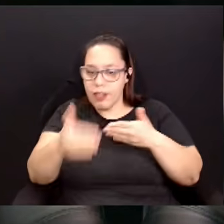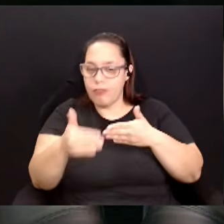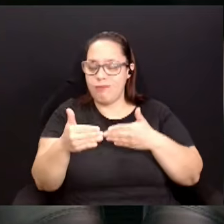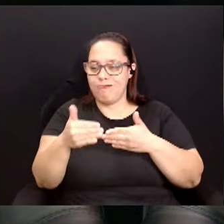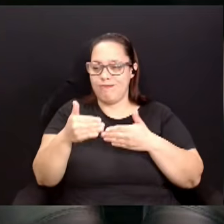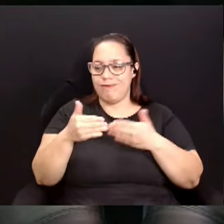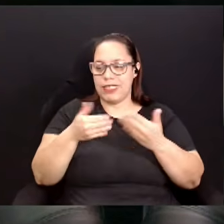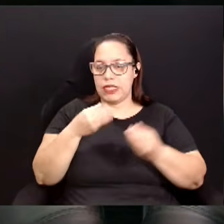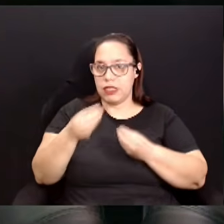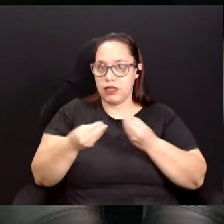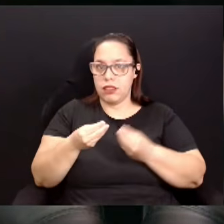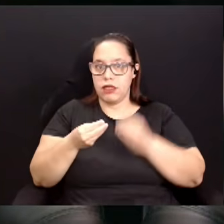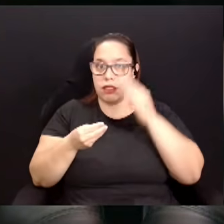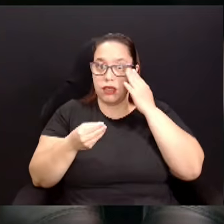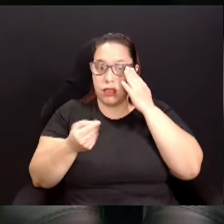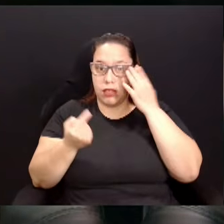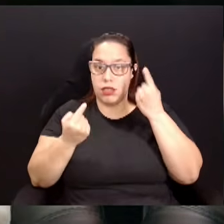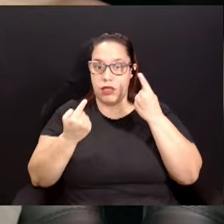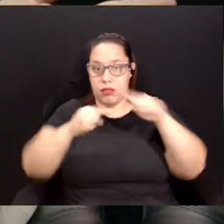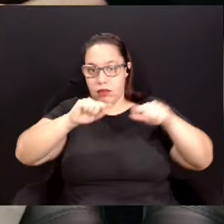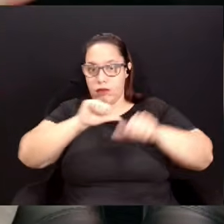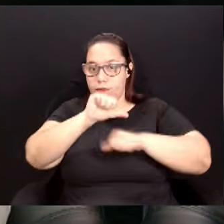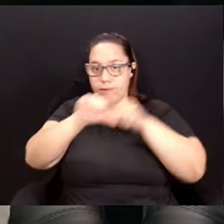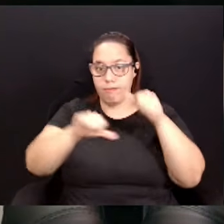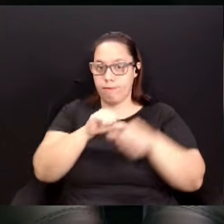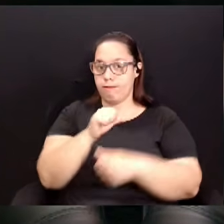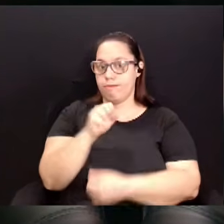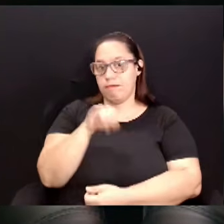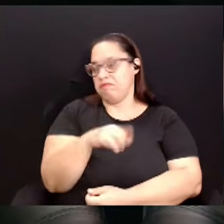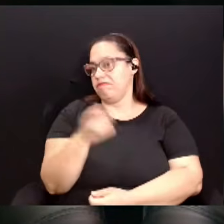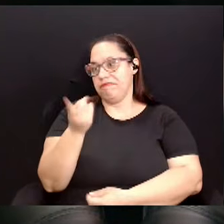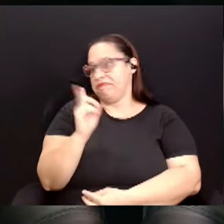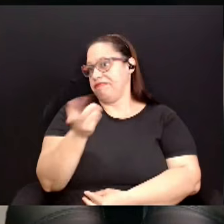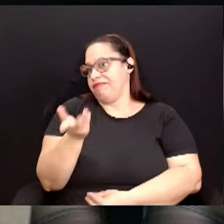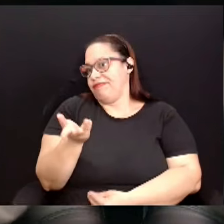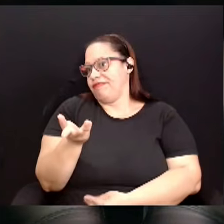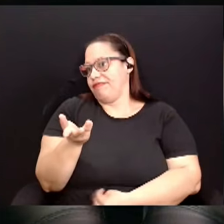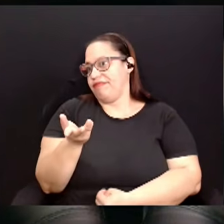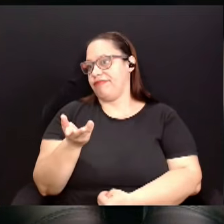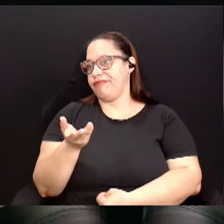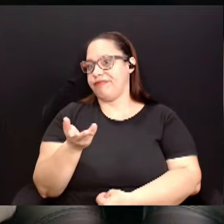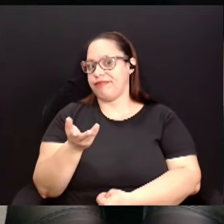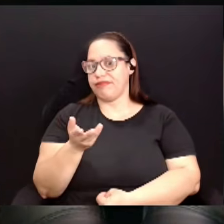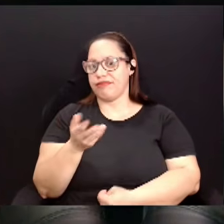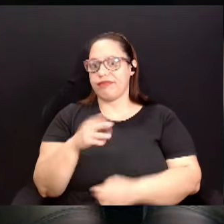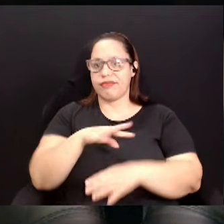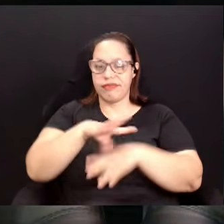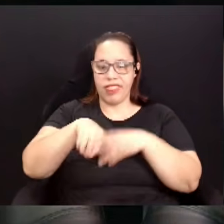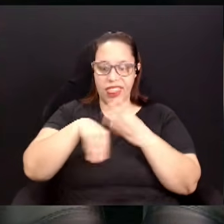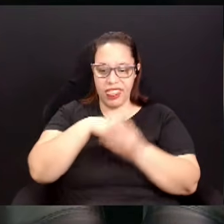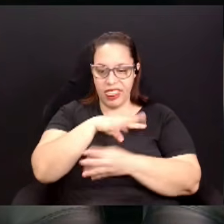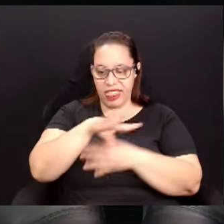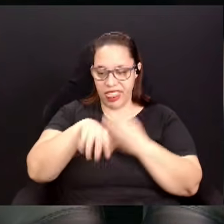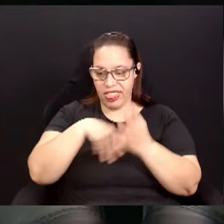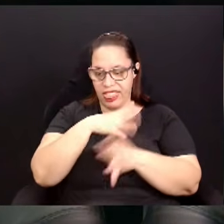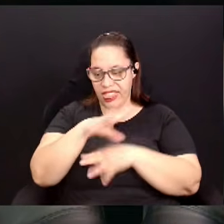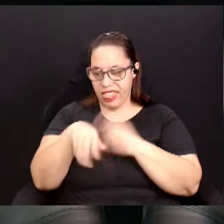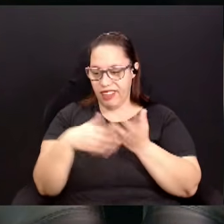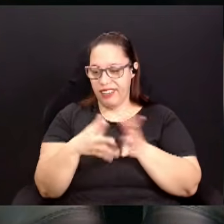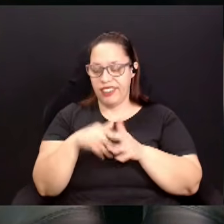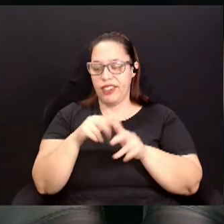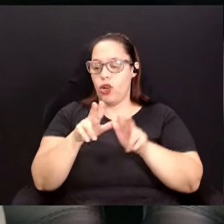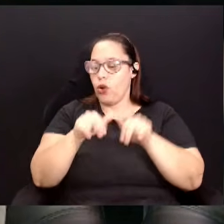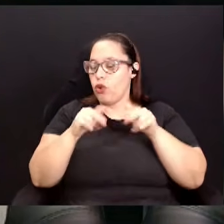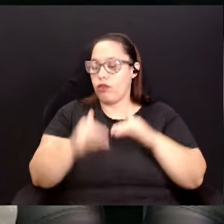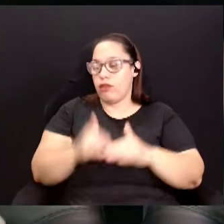uma mudança, entende? Senão, vai ficar uma bola para lá, uma bola para cá, e ninguém cresce com a conversa,